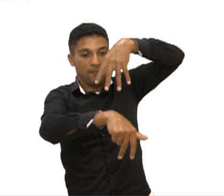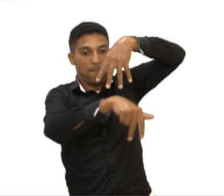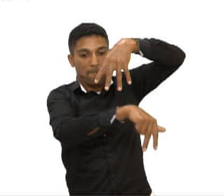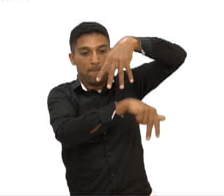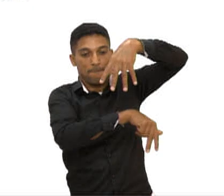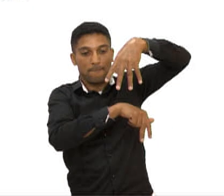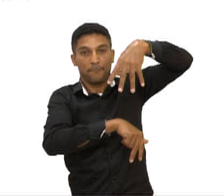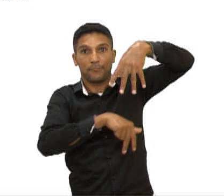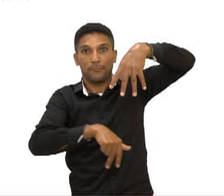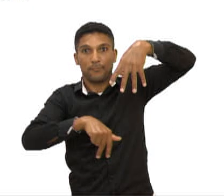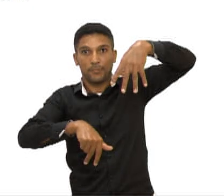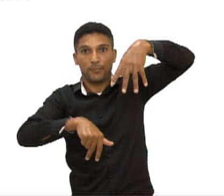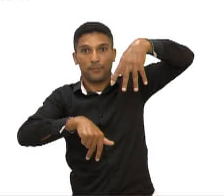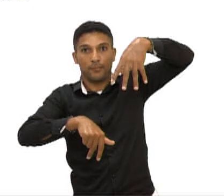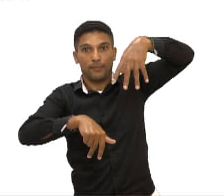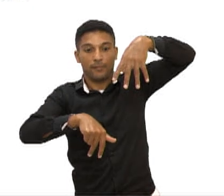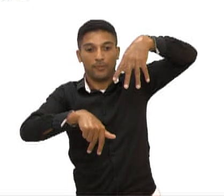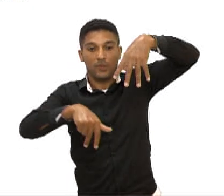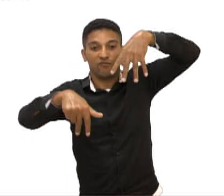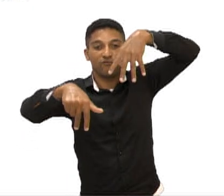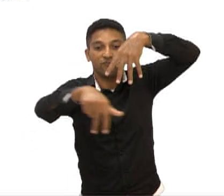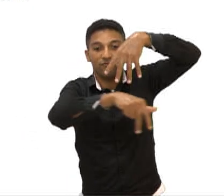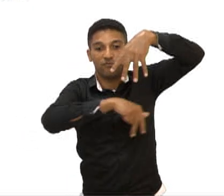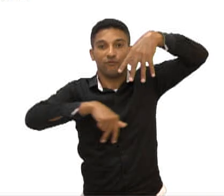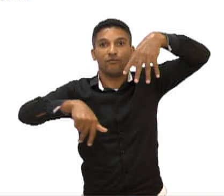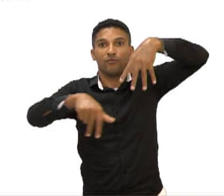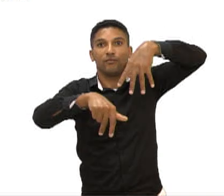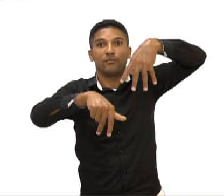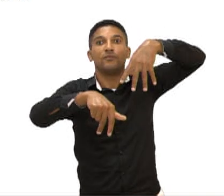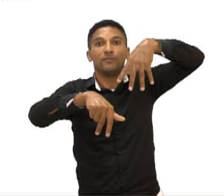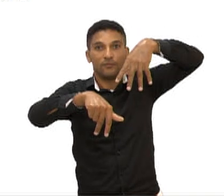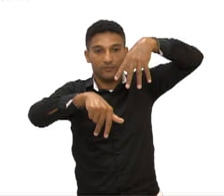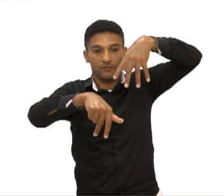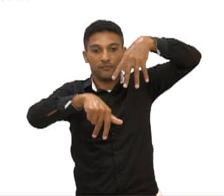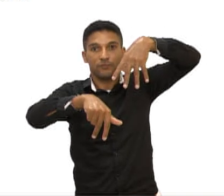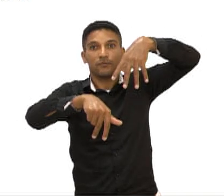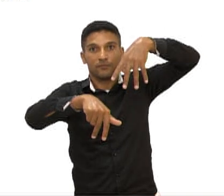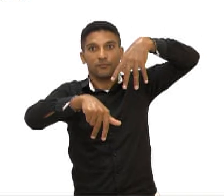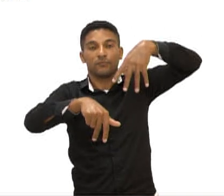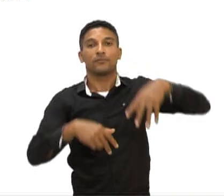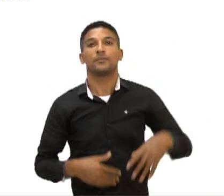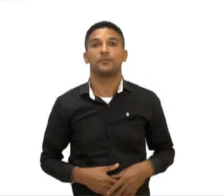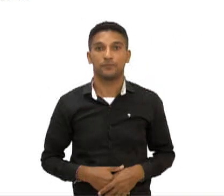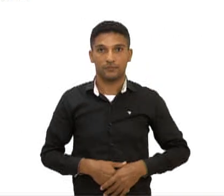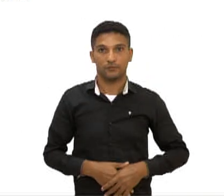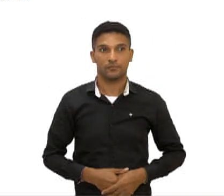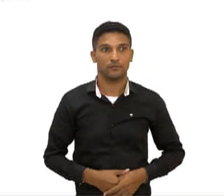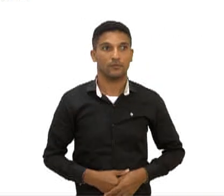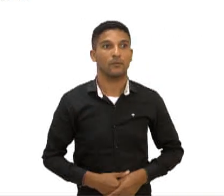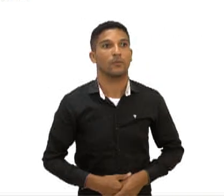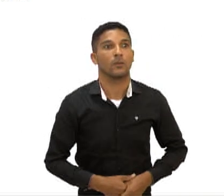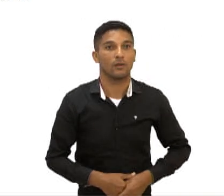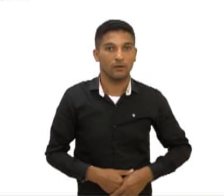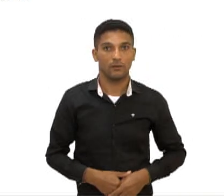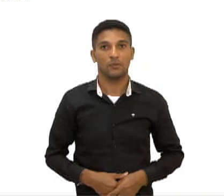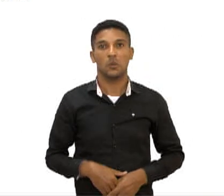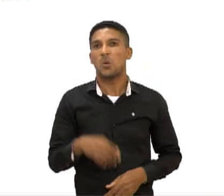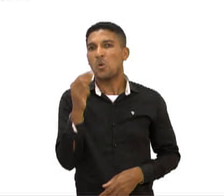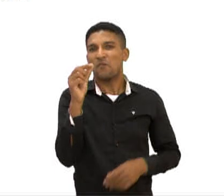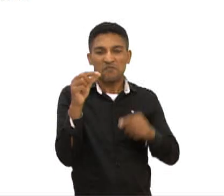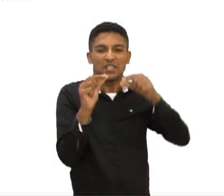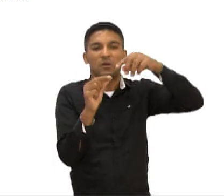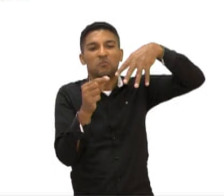Em sua ponta são penduradas fitas coloridas, 4 metros de comprimento, de 1 a 2 centímetros de largura, então elas são fininhas, que